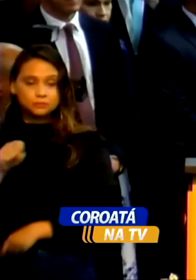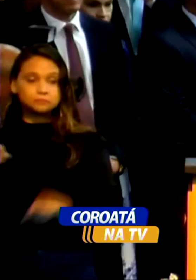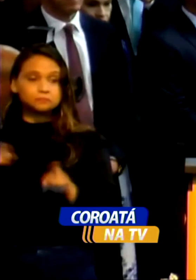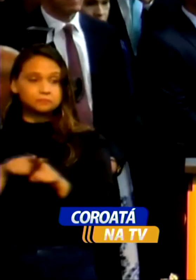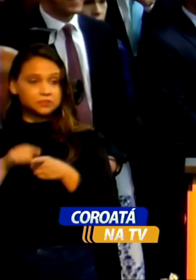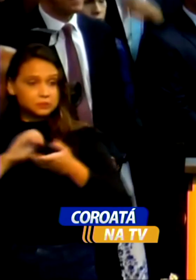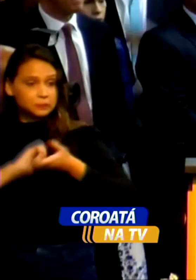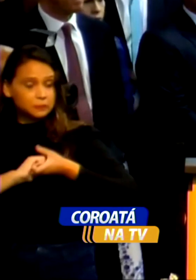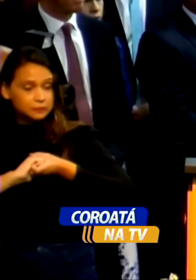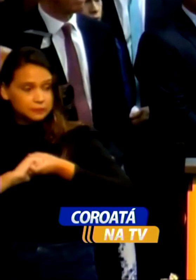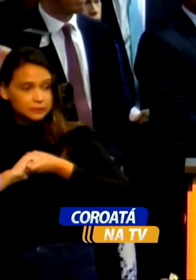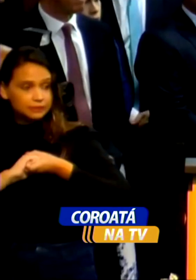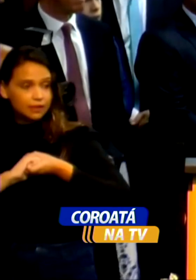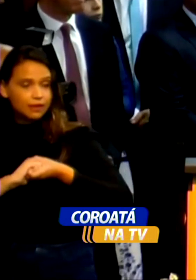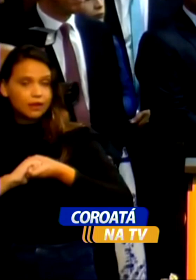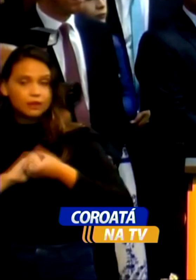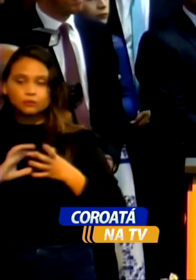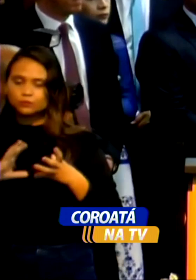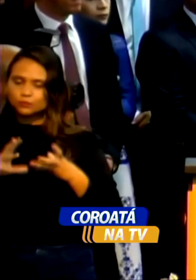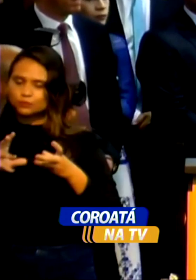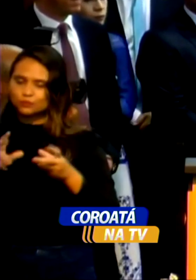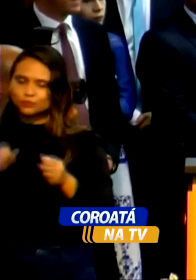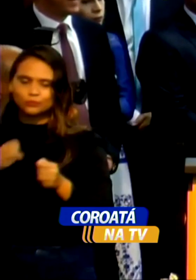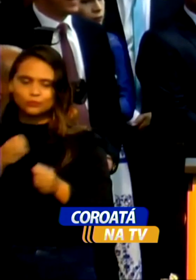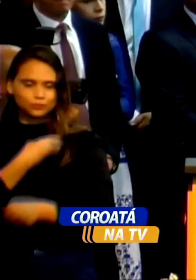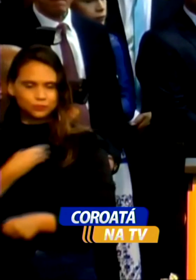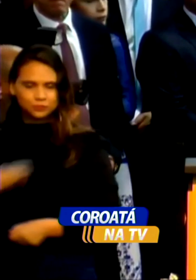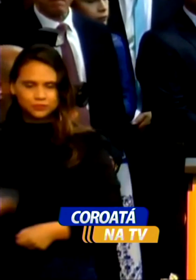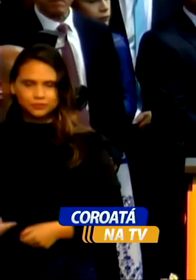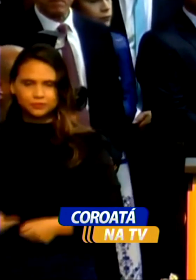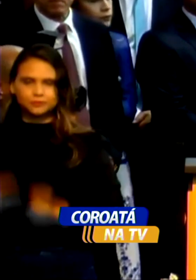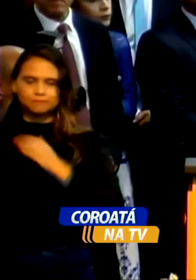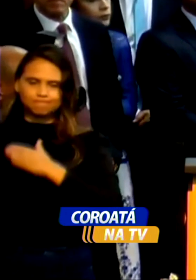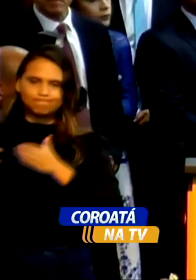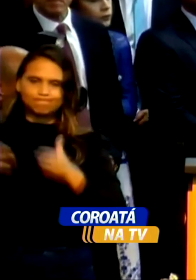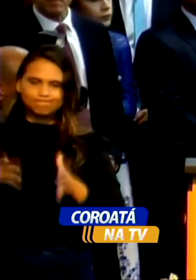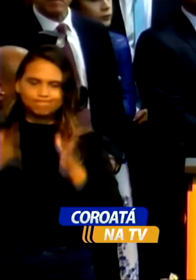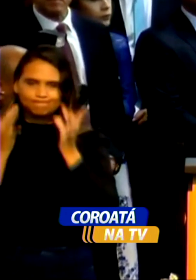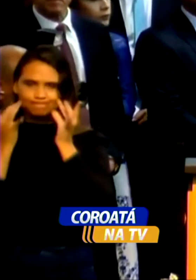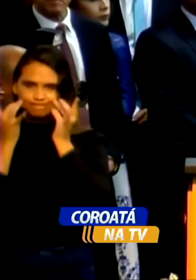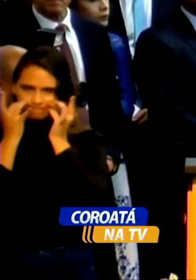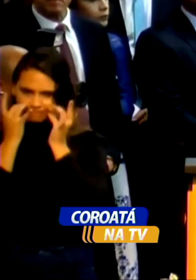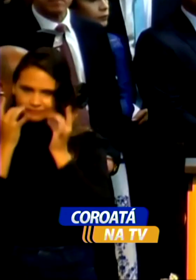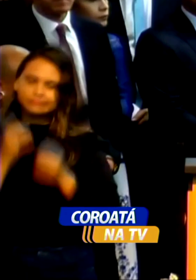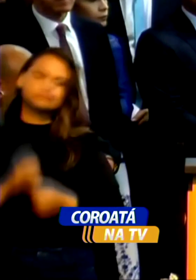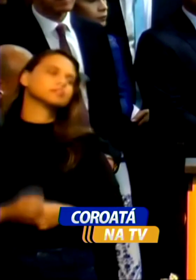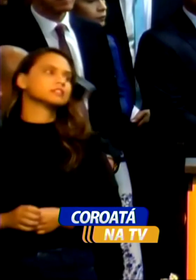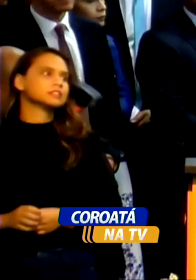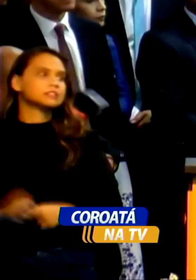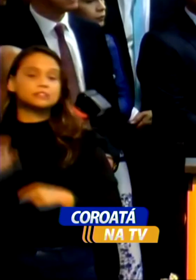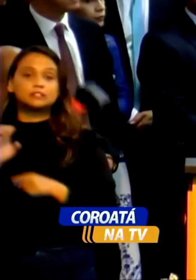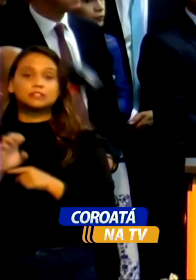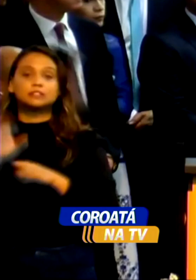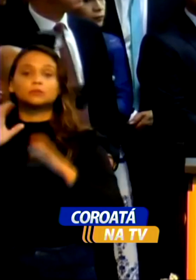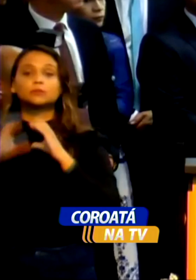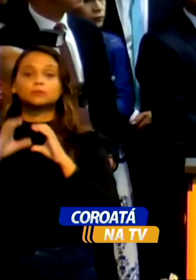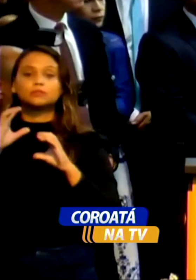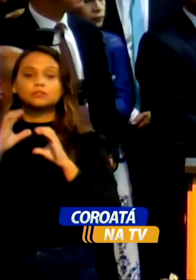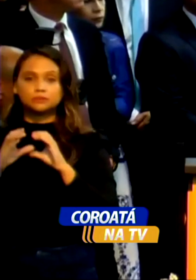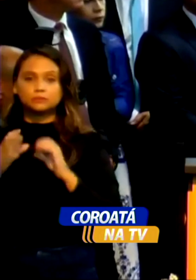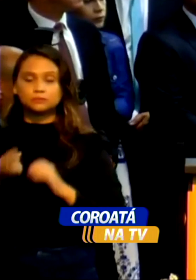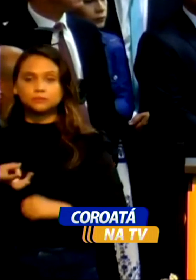de cumprimentar os demais ministros que a questão presentes no início do Estado de comunicações Maranhense